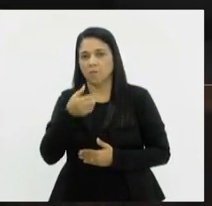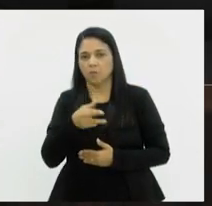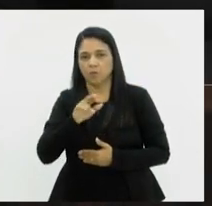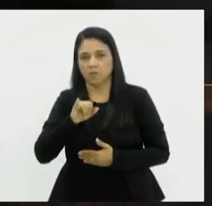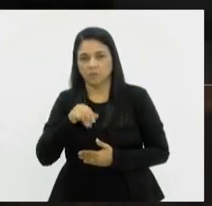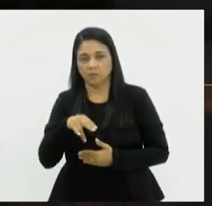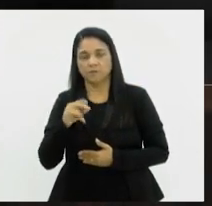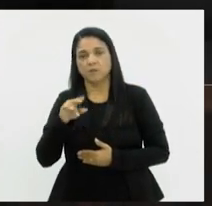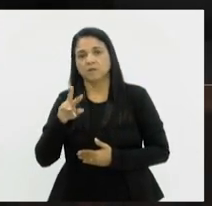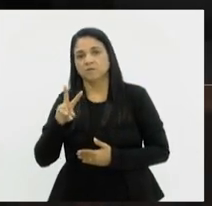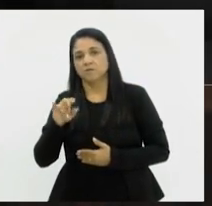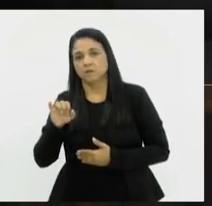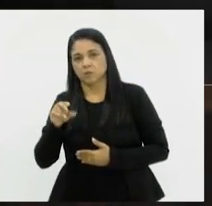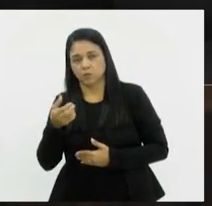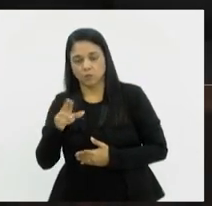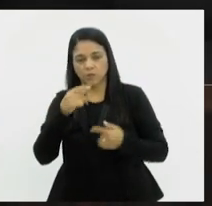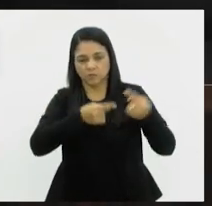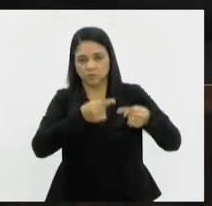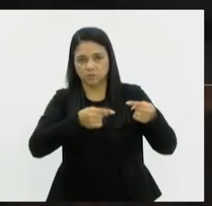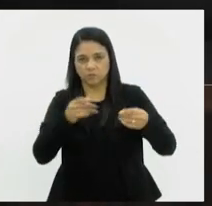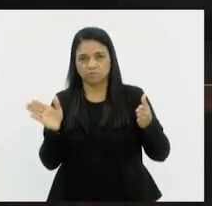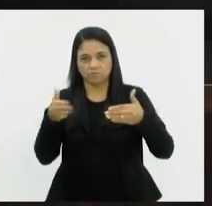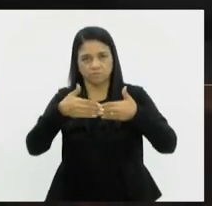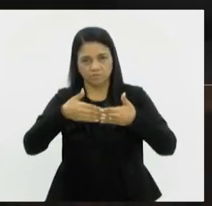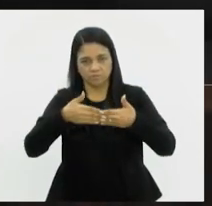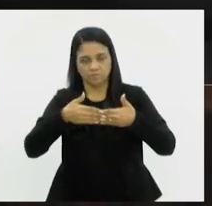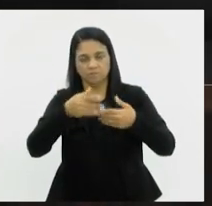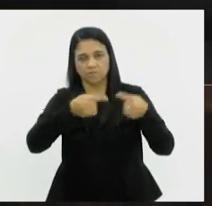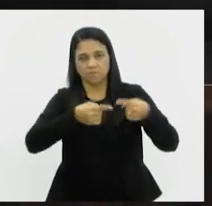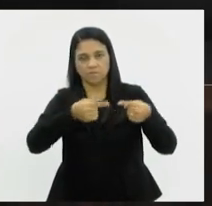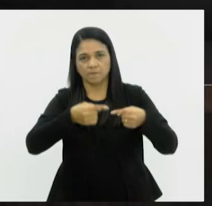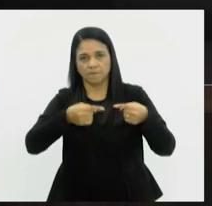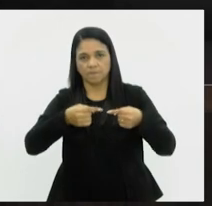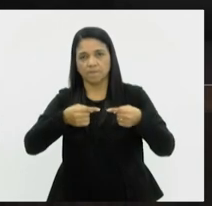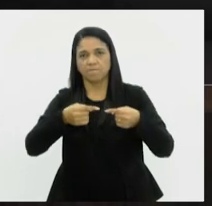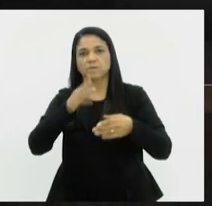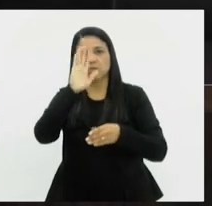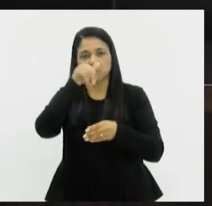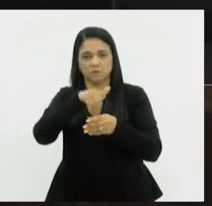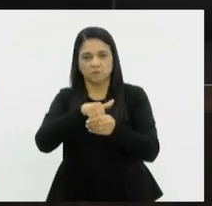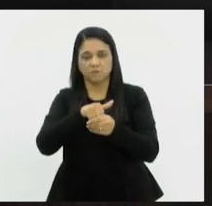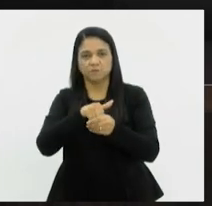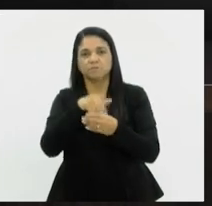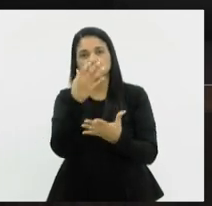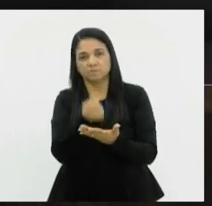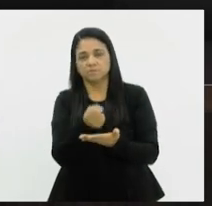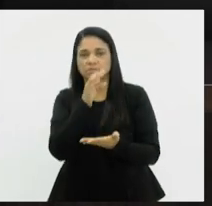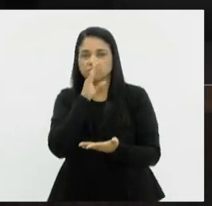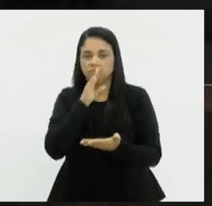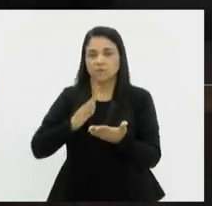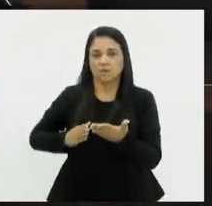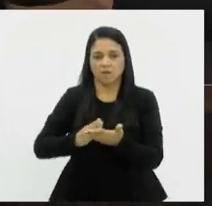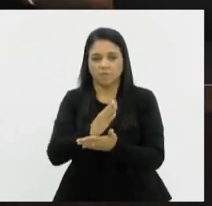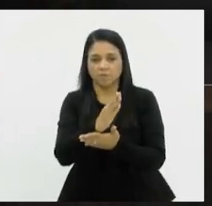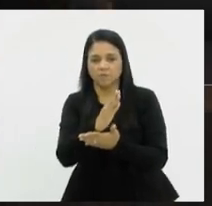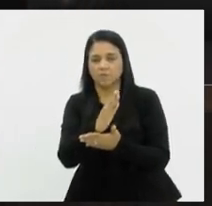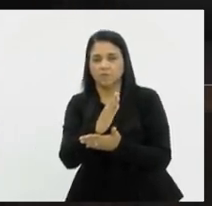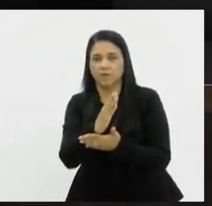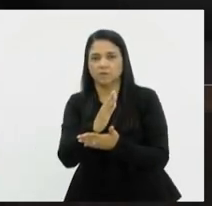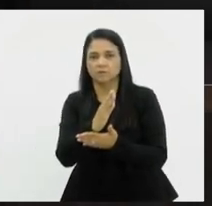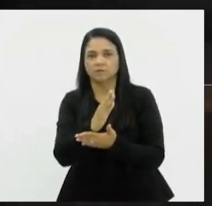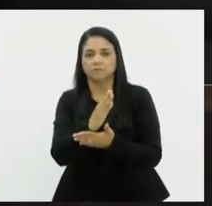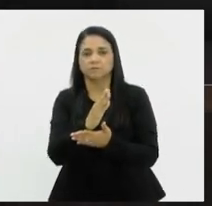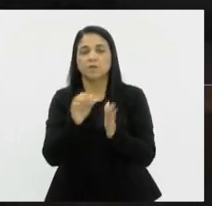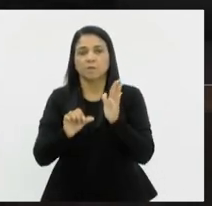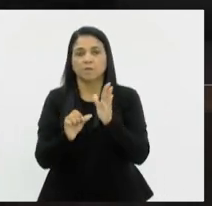Júnior. Em discussão, não havendo quem queira discutir, encerrada a discussão. Em votação, senhores que aprovam, permaneçam como estão.